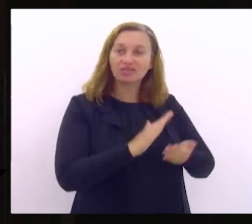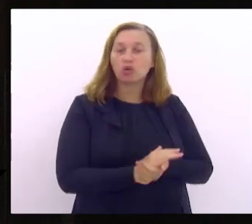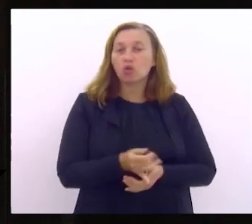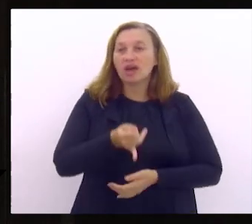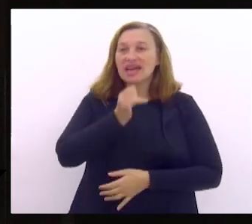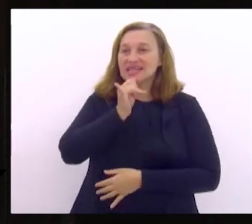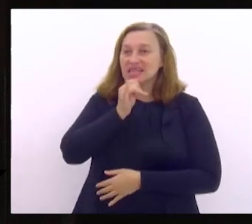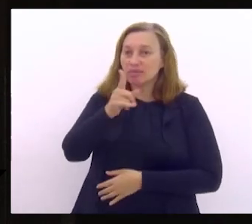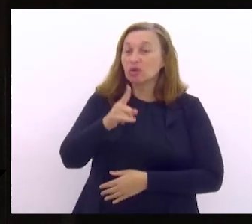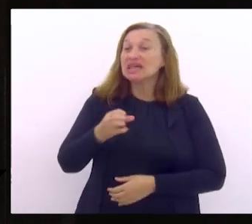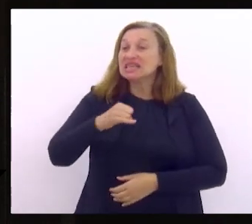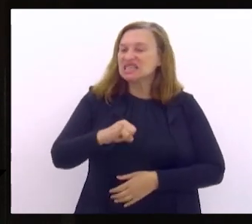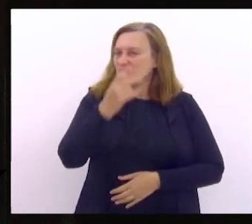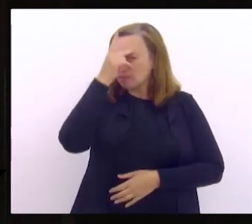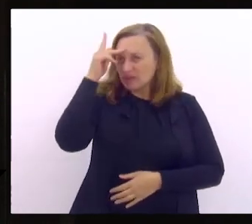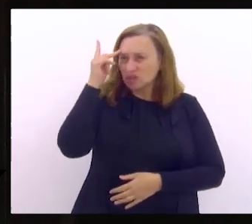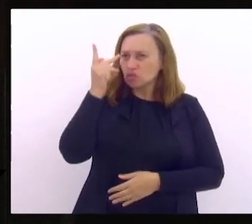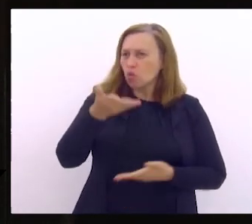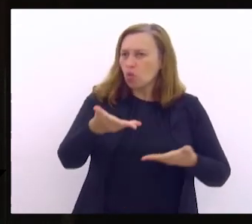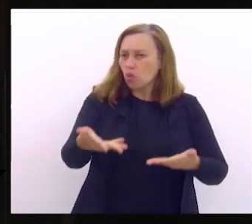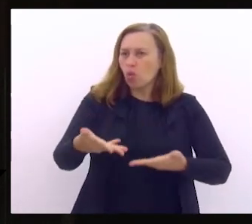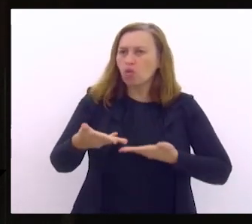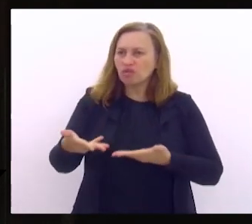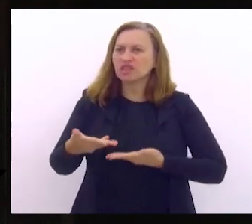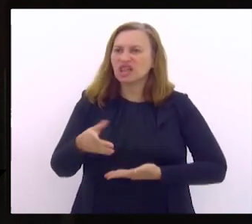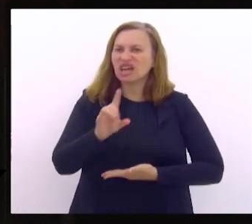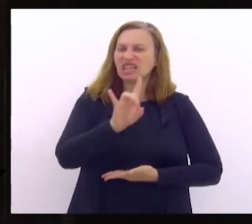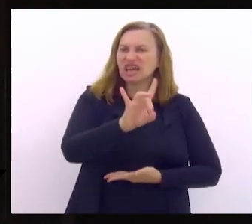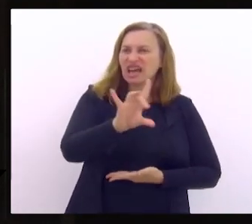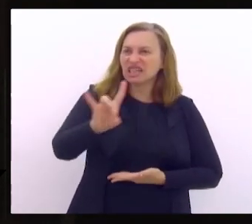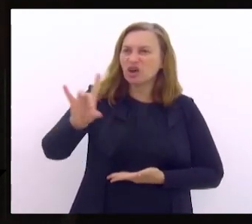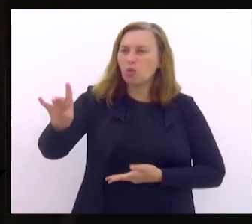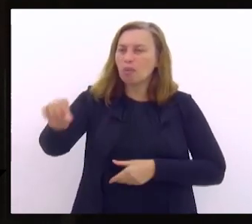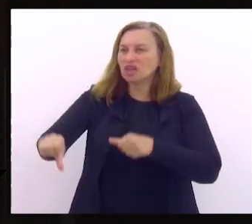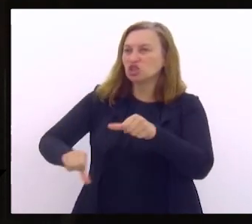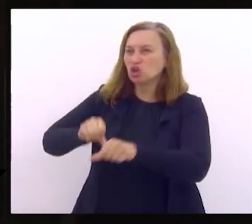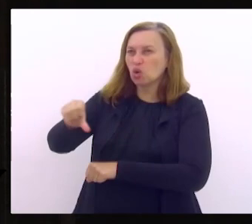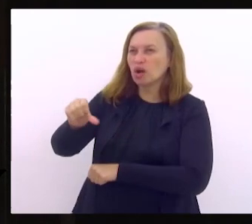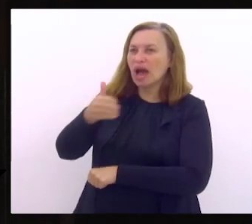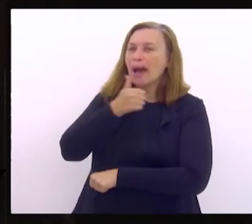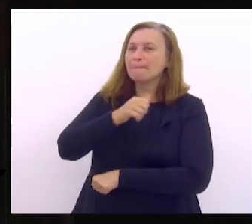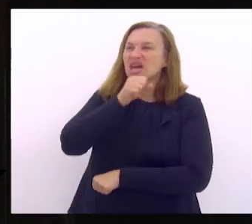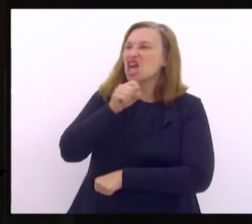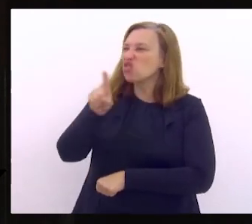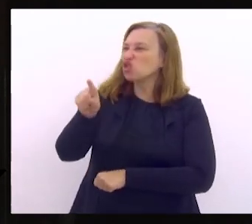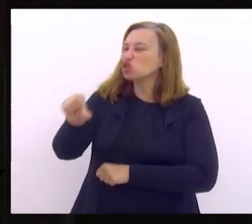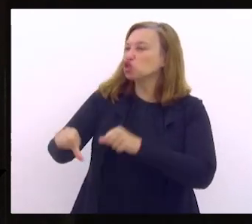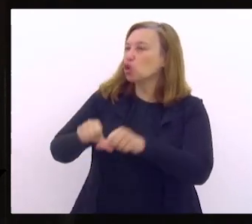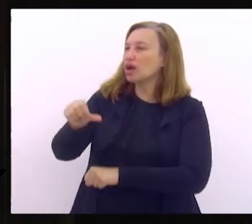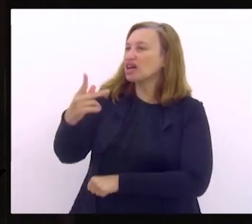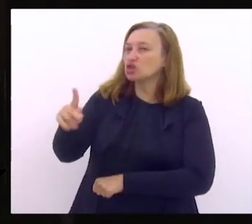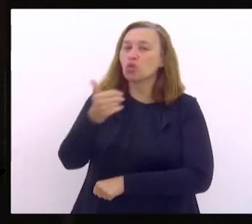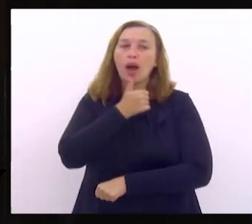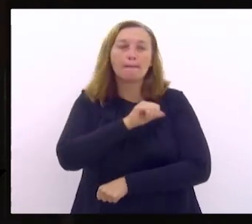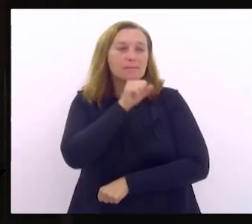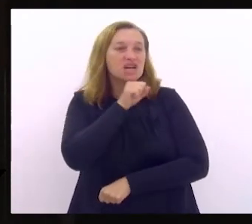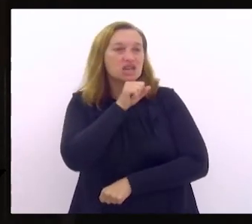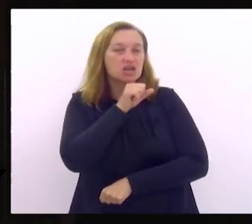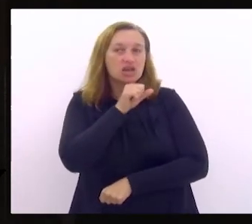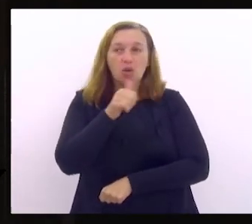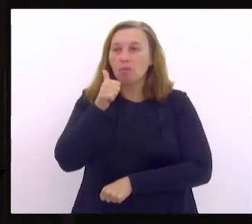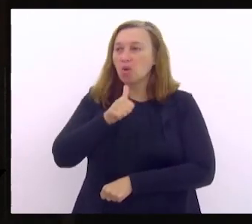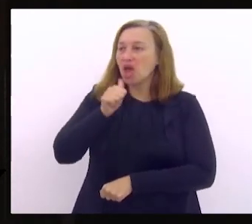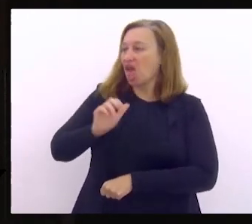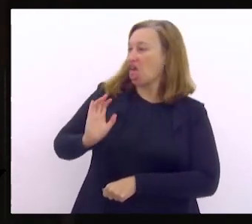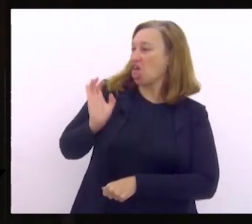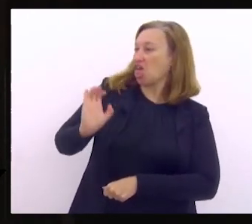alguém convidasse cada um de vocês para trocar a sua mãe, não, eu vou te dar uma mãe americana riquíssima, vou te